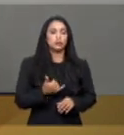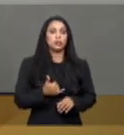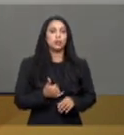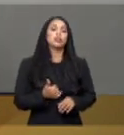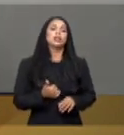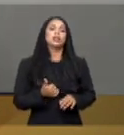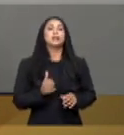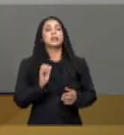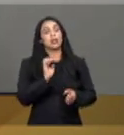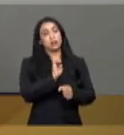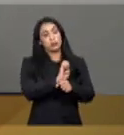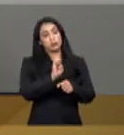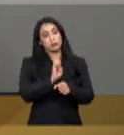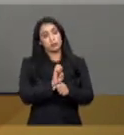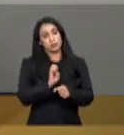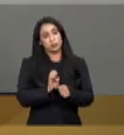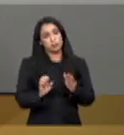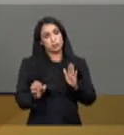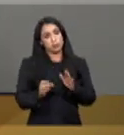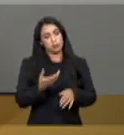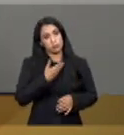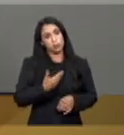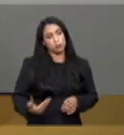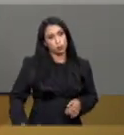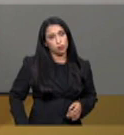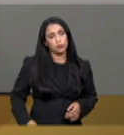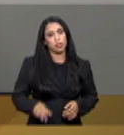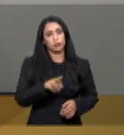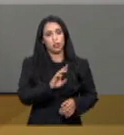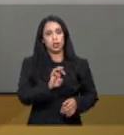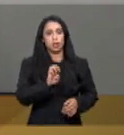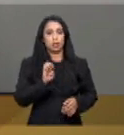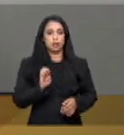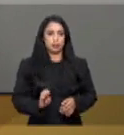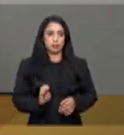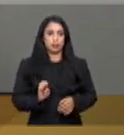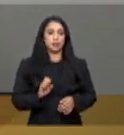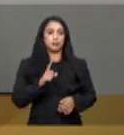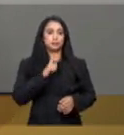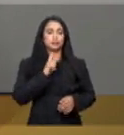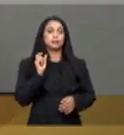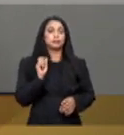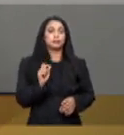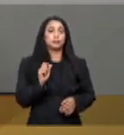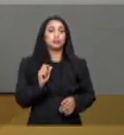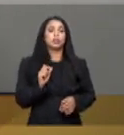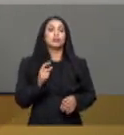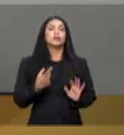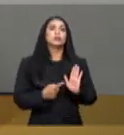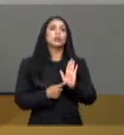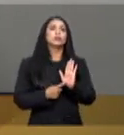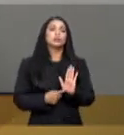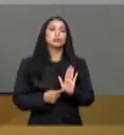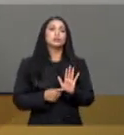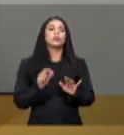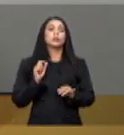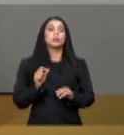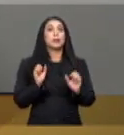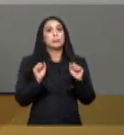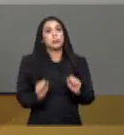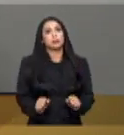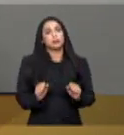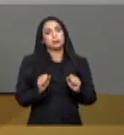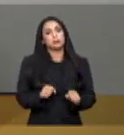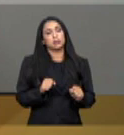estatais. É certo que o recurso extraordinário 240.785 deixou à mostra, como eu disse, a tendência e a